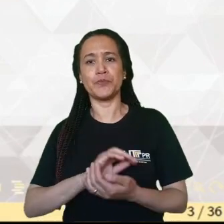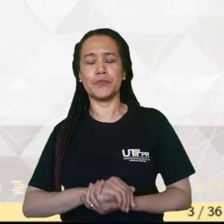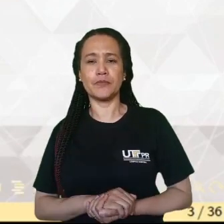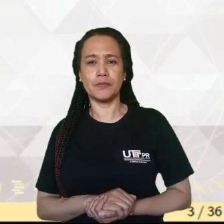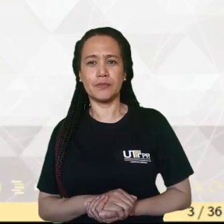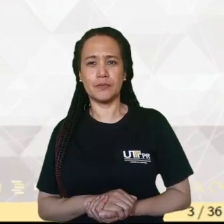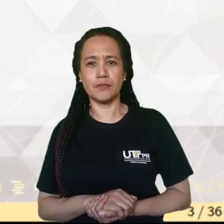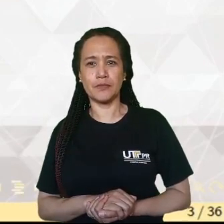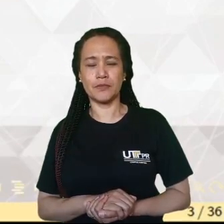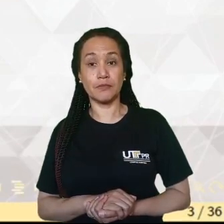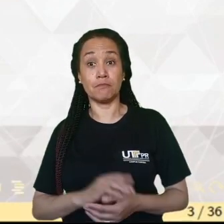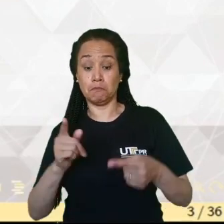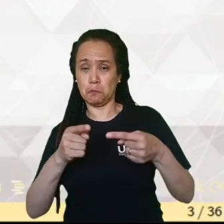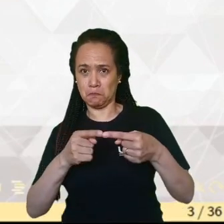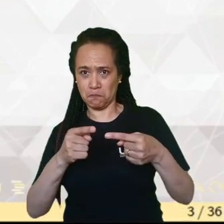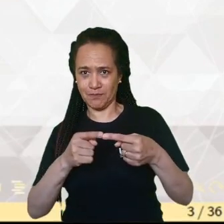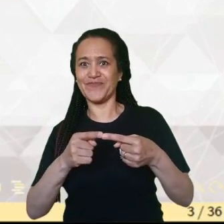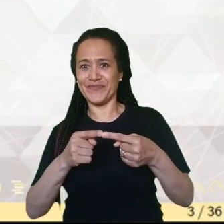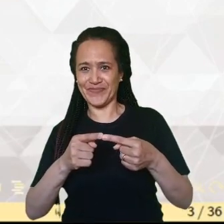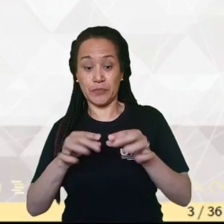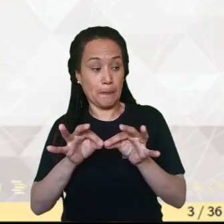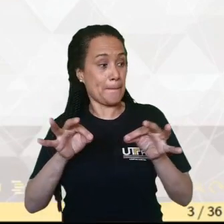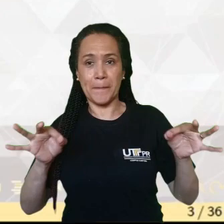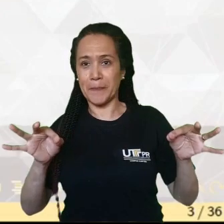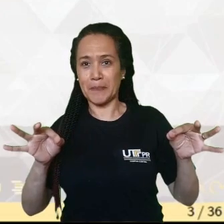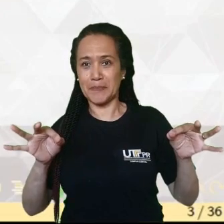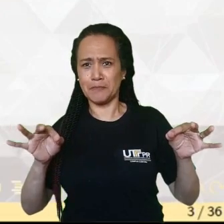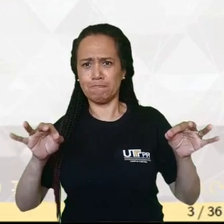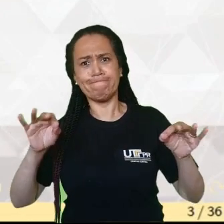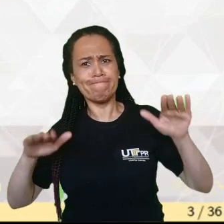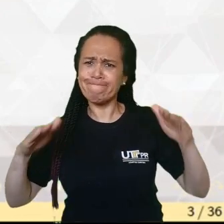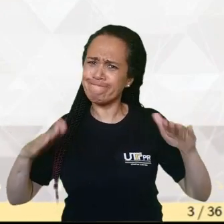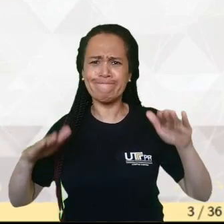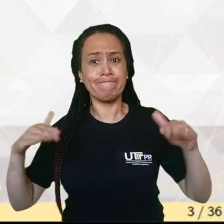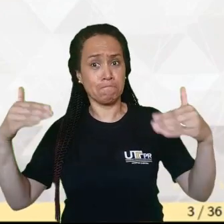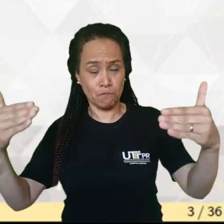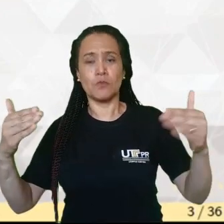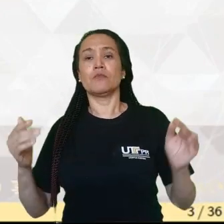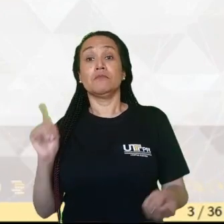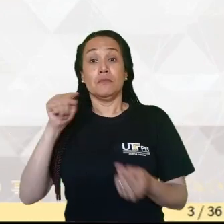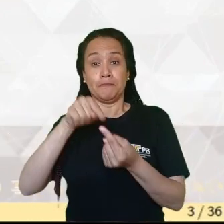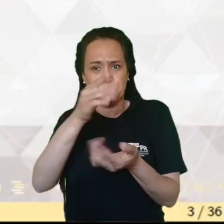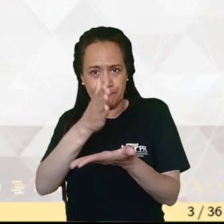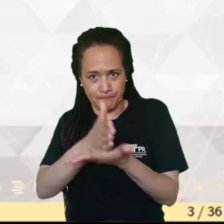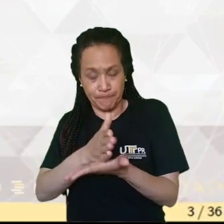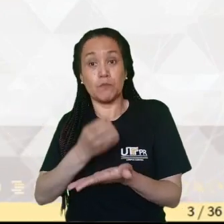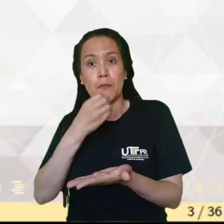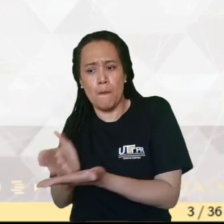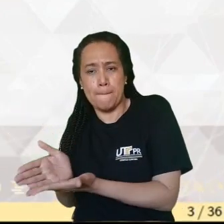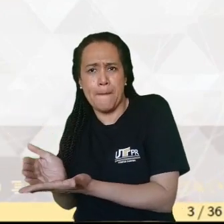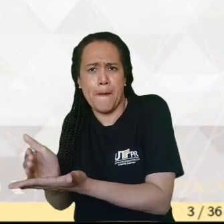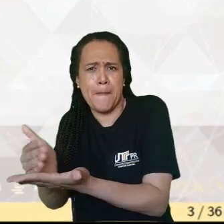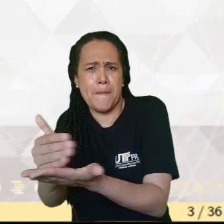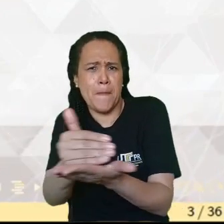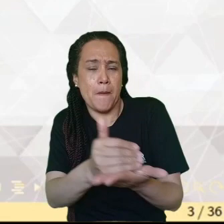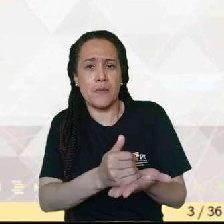e variabilidade. Essa primeira, medidas de tendência central, a proposta é resumir todo um conjunto de dados, todo um banco